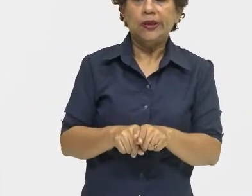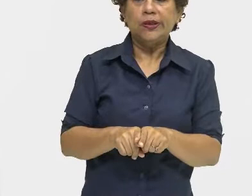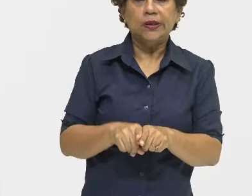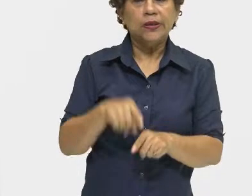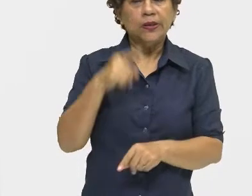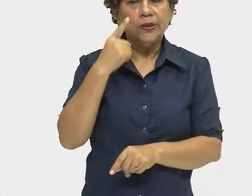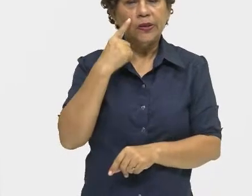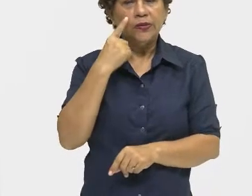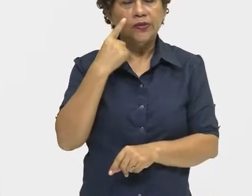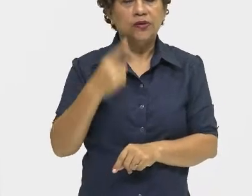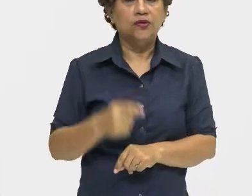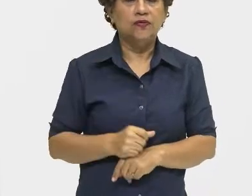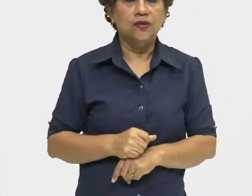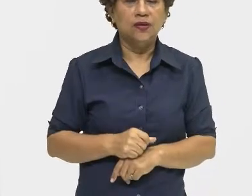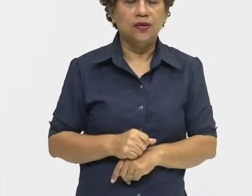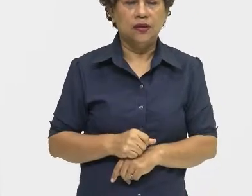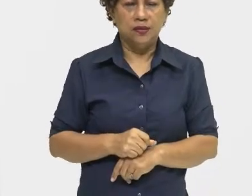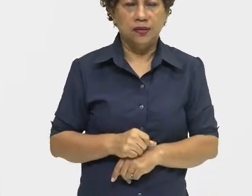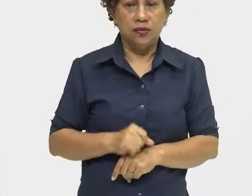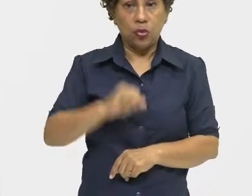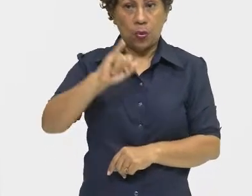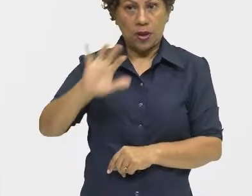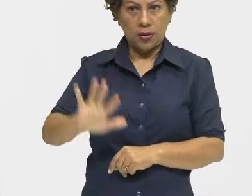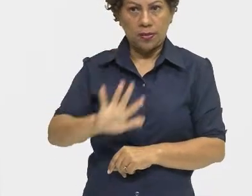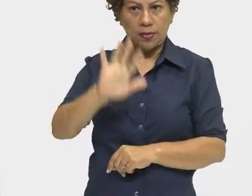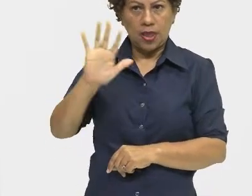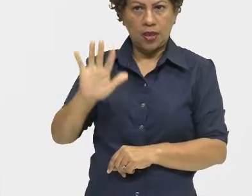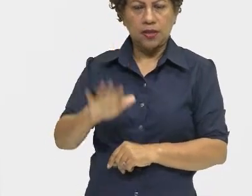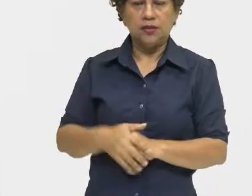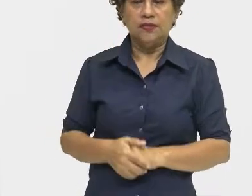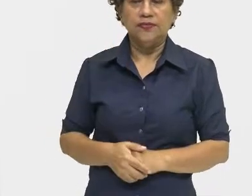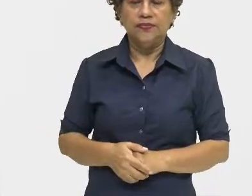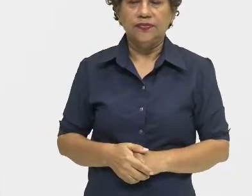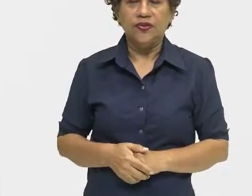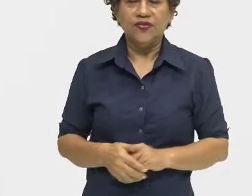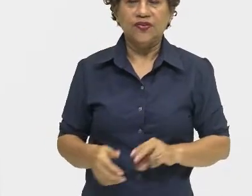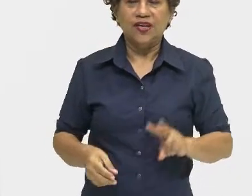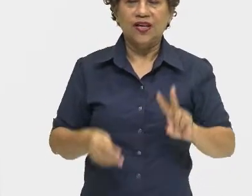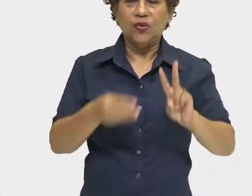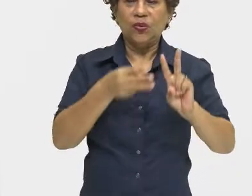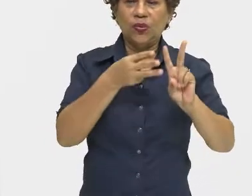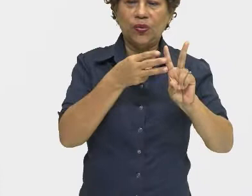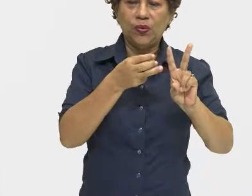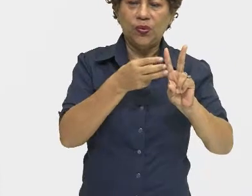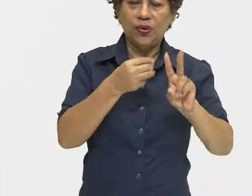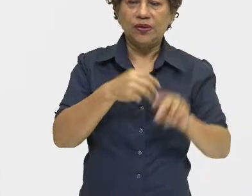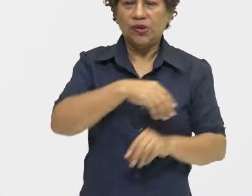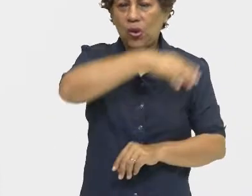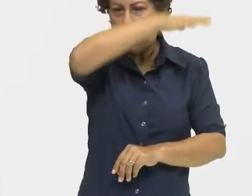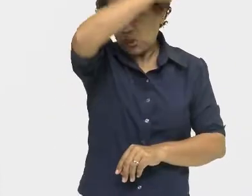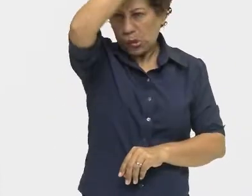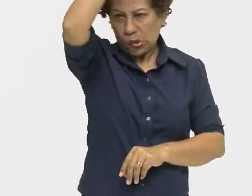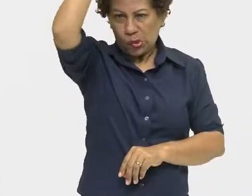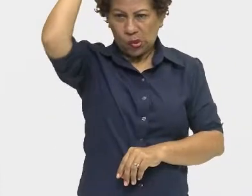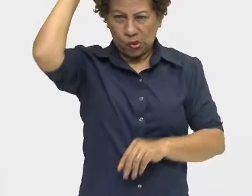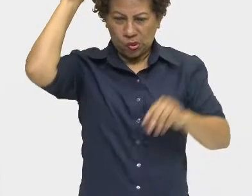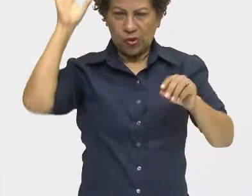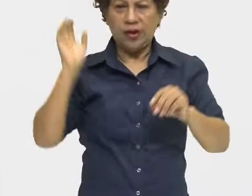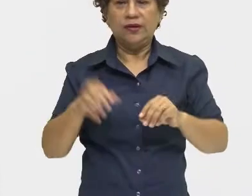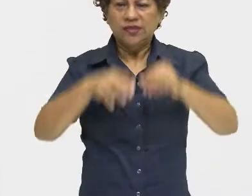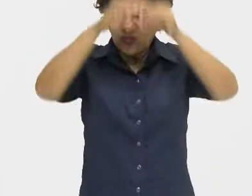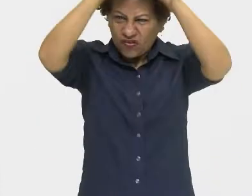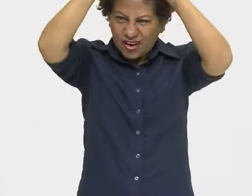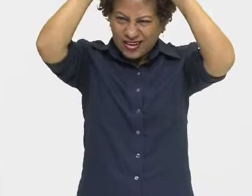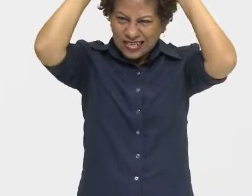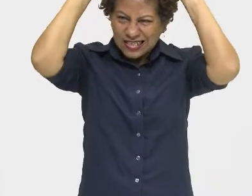imagem na nossa cartela de um indígena com o seu cocar. Por que, professora, que a senhora colocou essa imagem?